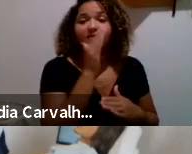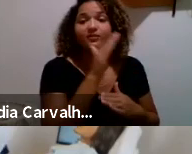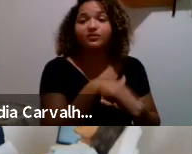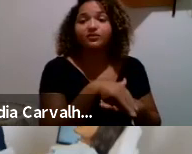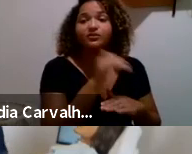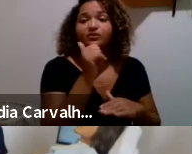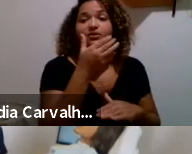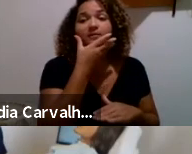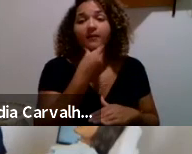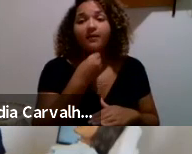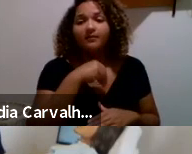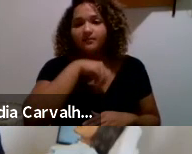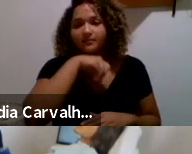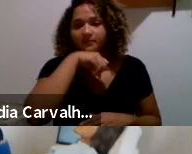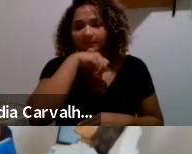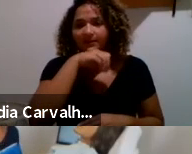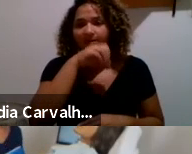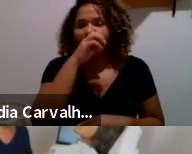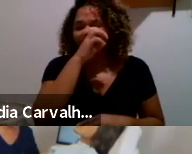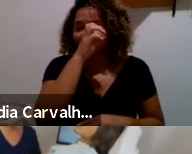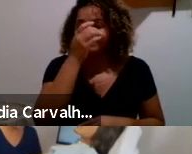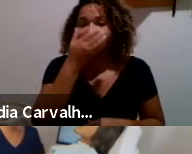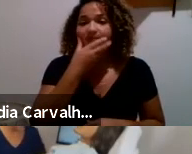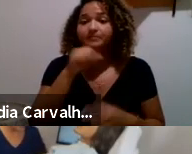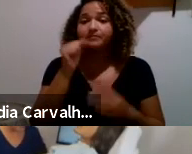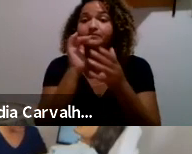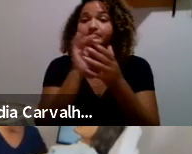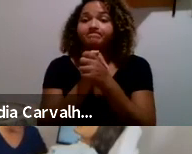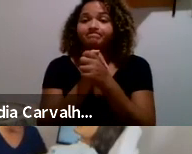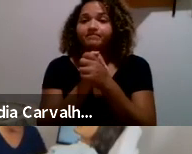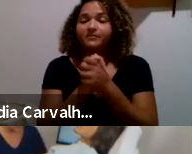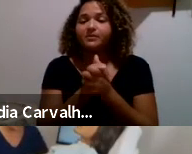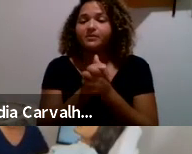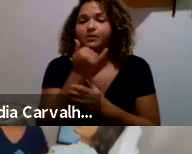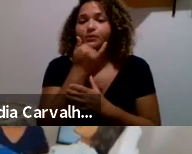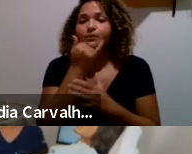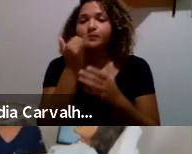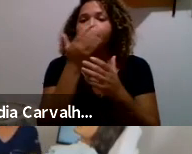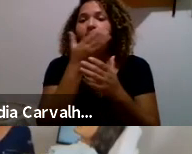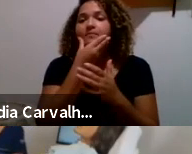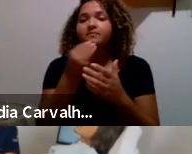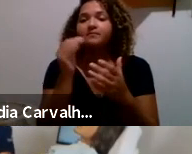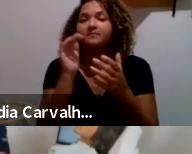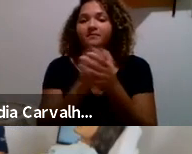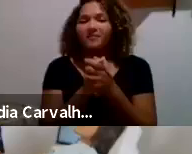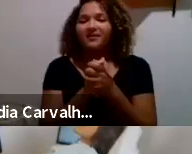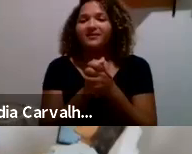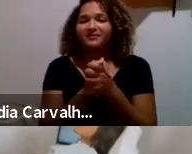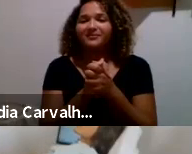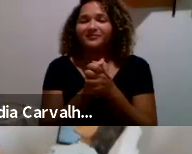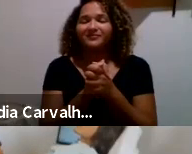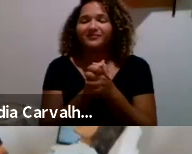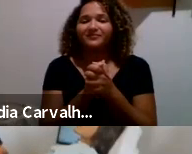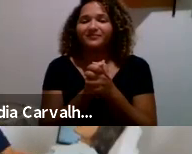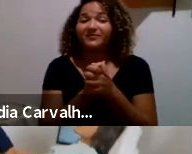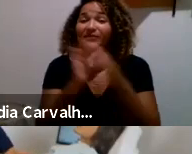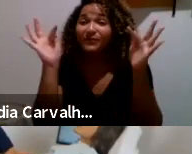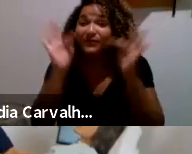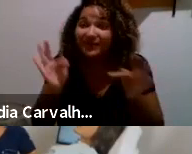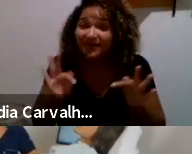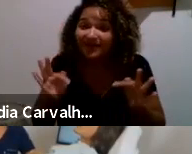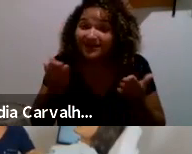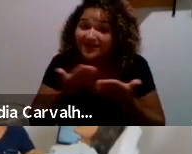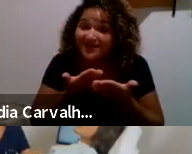chama? Rafael. Rafael. E o Rafael tá feliz em o seu bebê? Ele tá muito. Tá? Foi